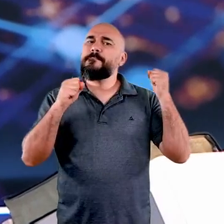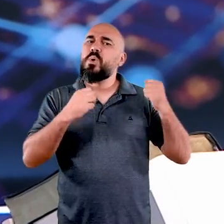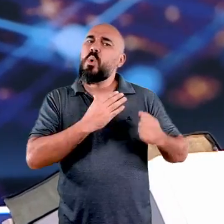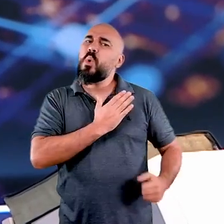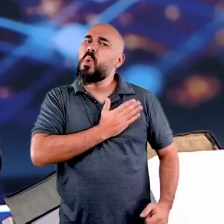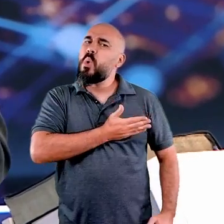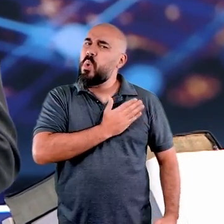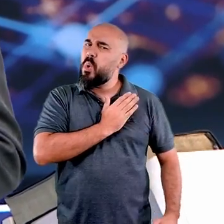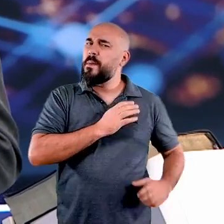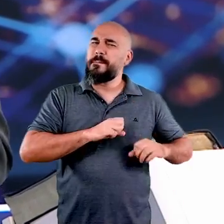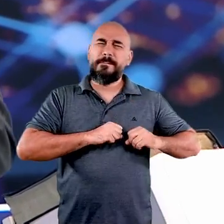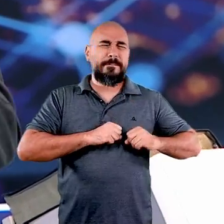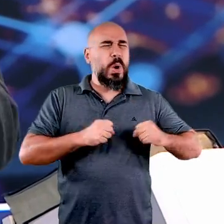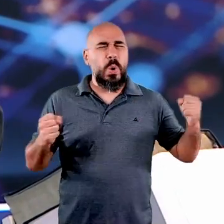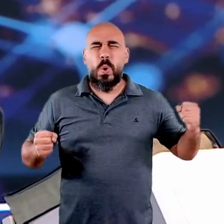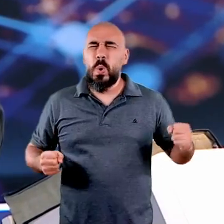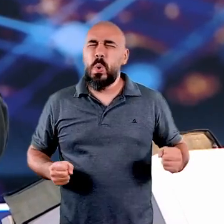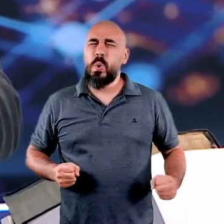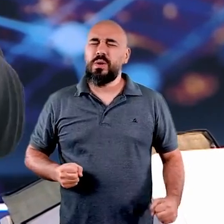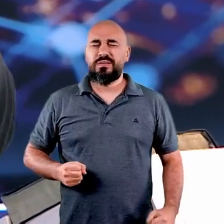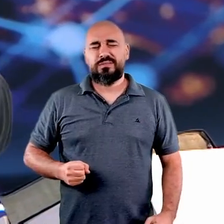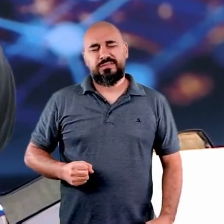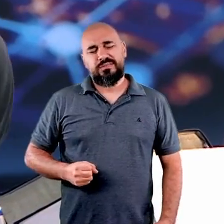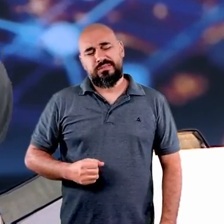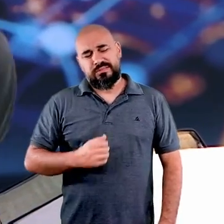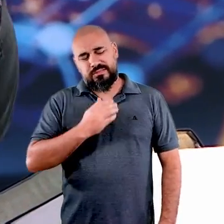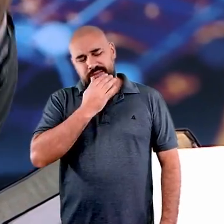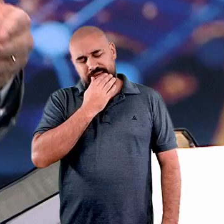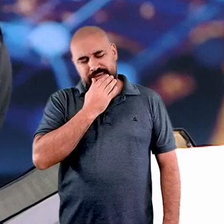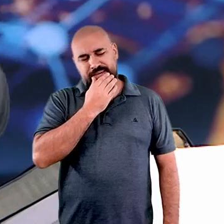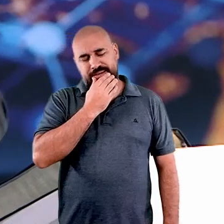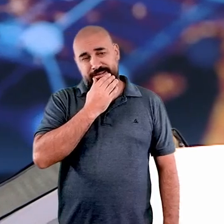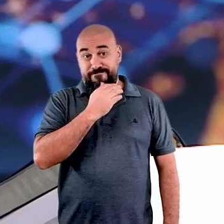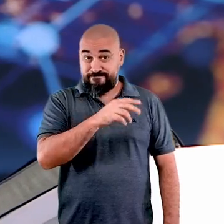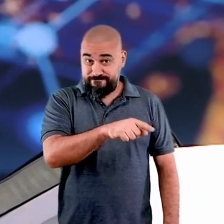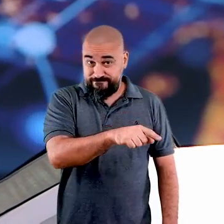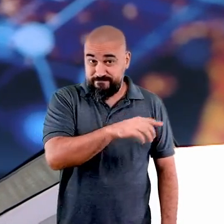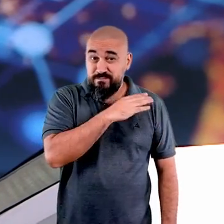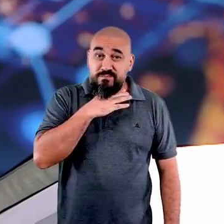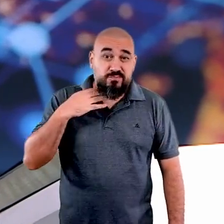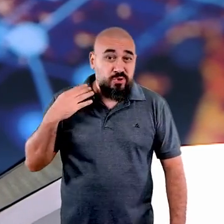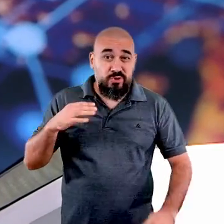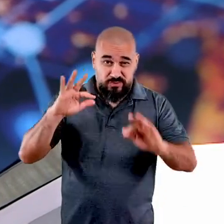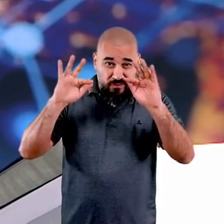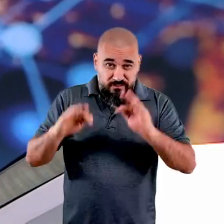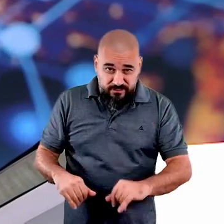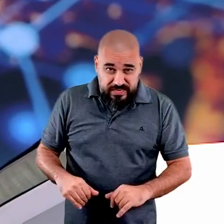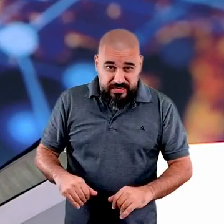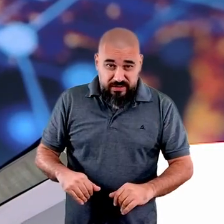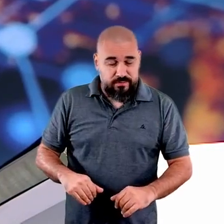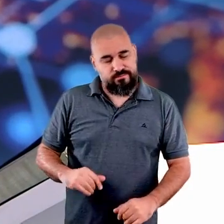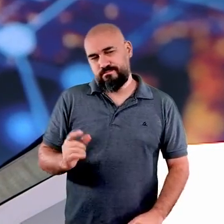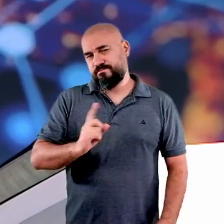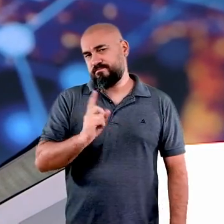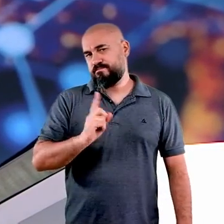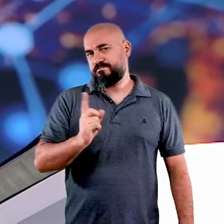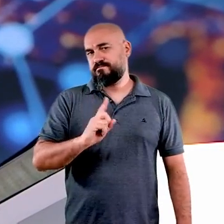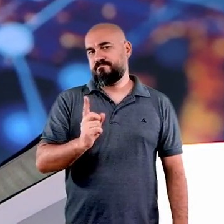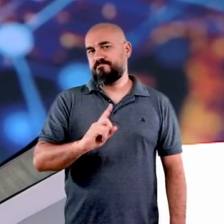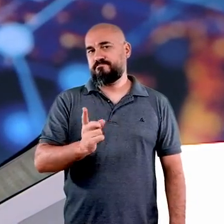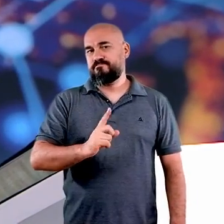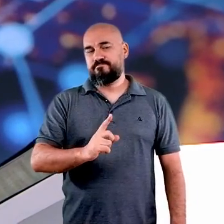Mas eu preciso lhe dizer que a morte não tem a palavra final. A morte não é o fim de